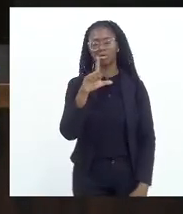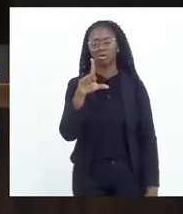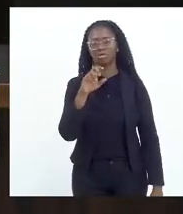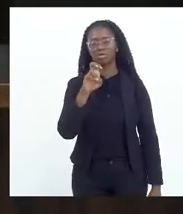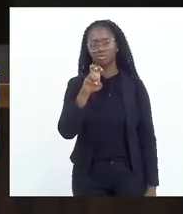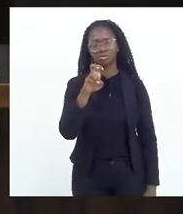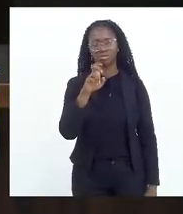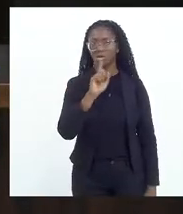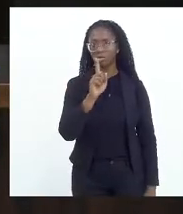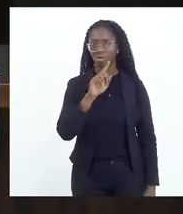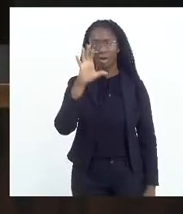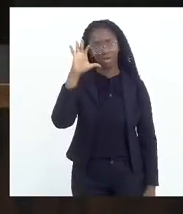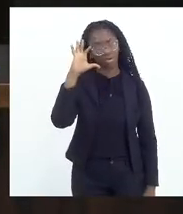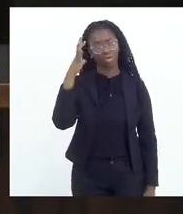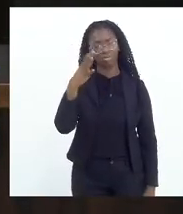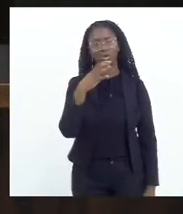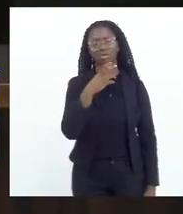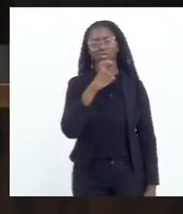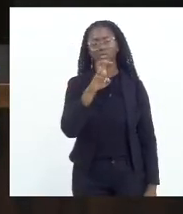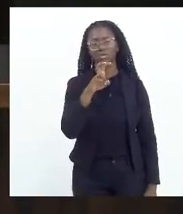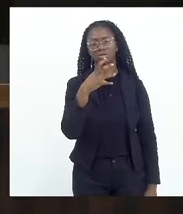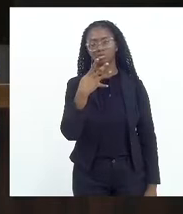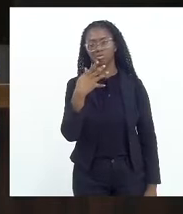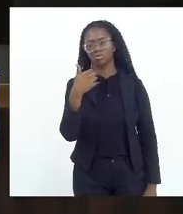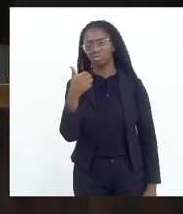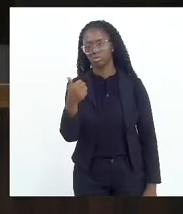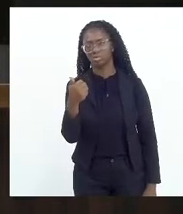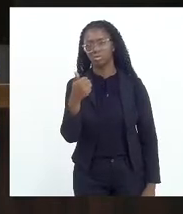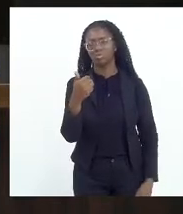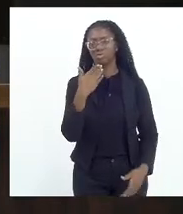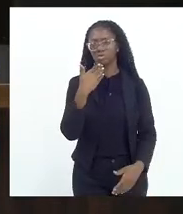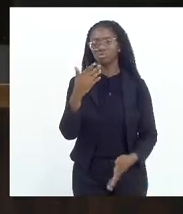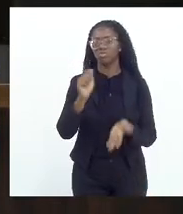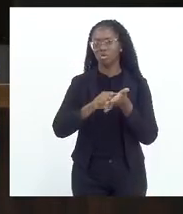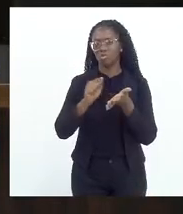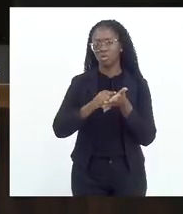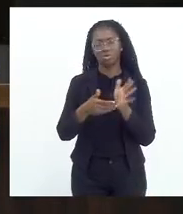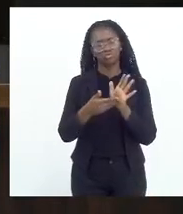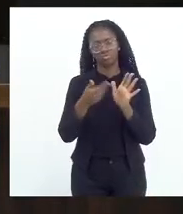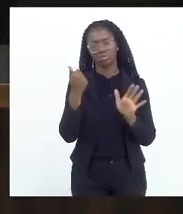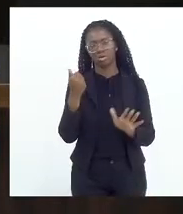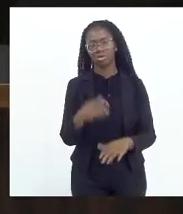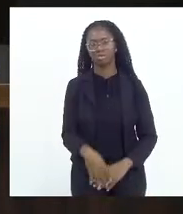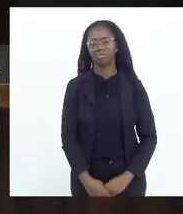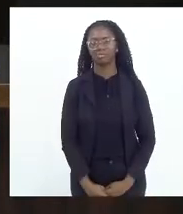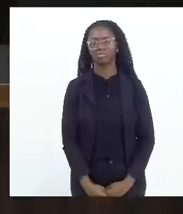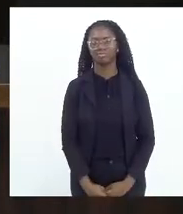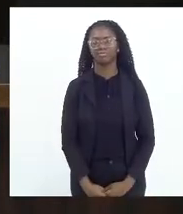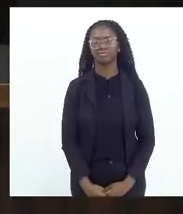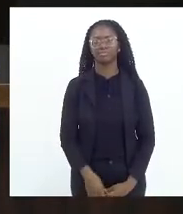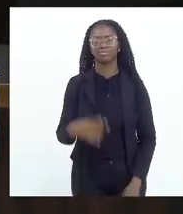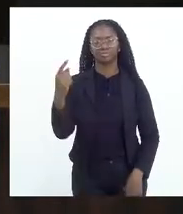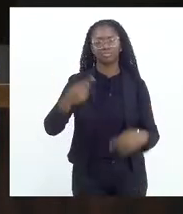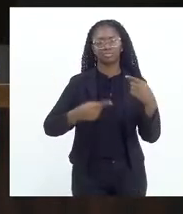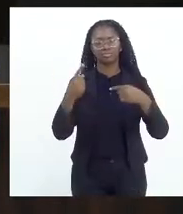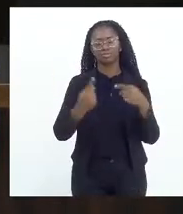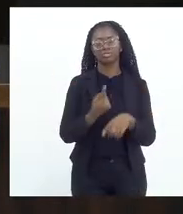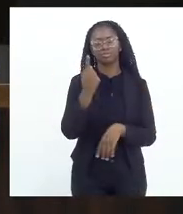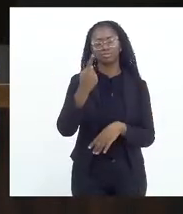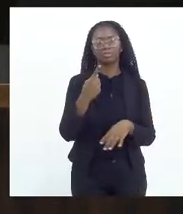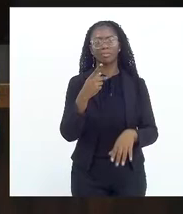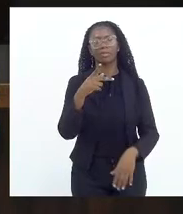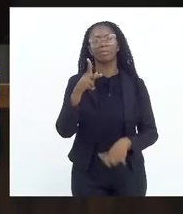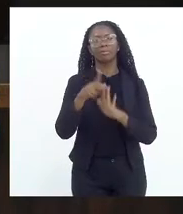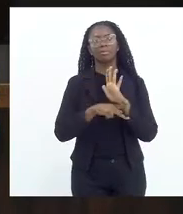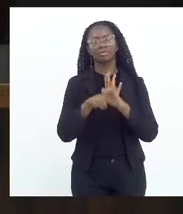resolução 541, a pedido da autora, foi retirado de pauta. Em discussão única, projeto de